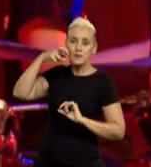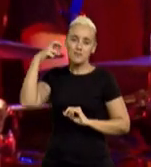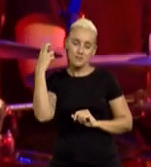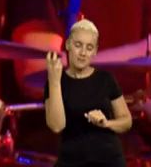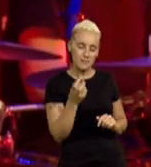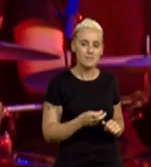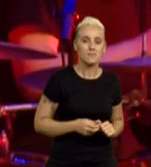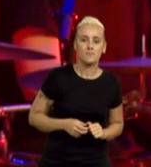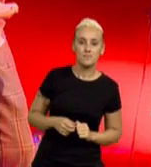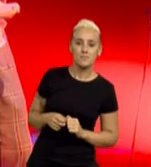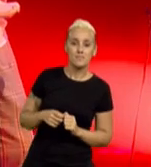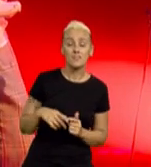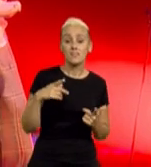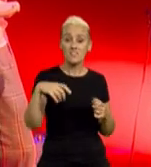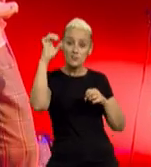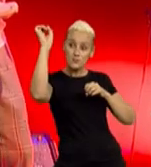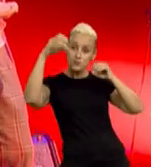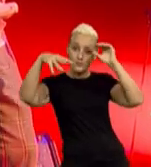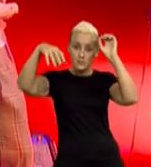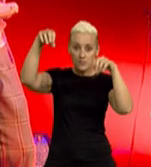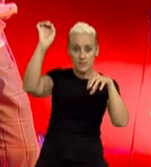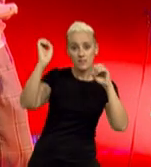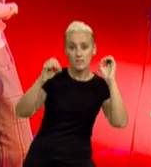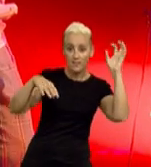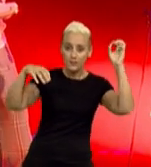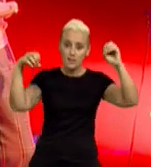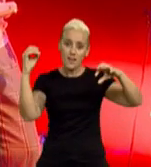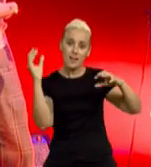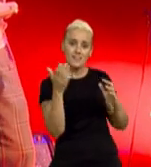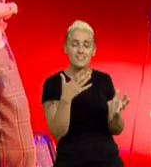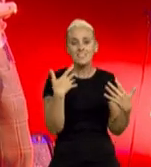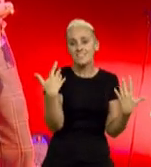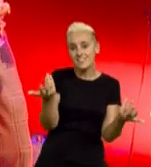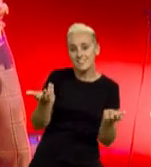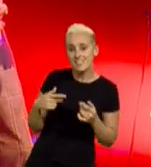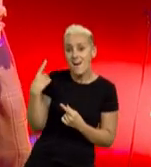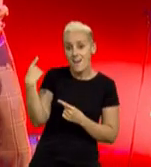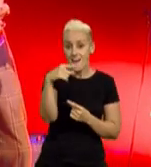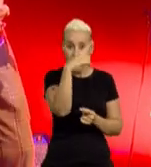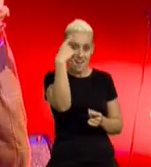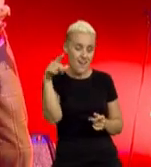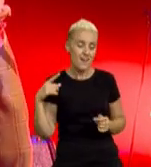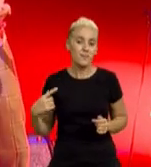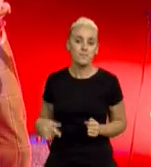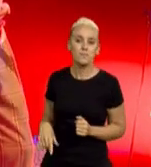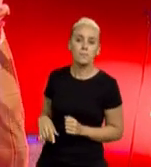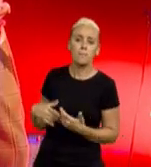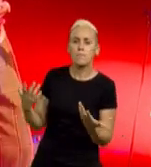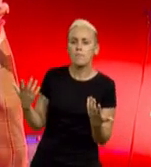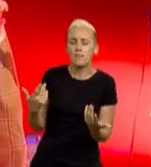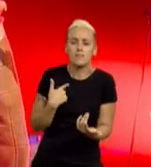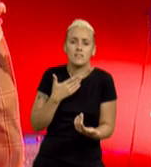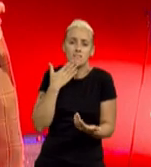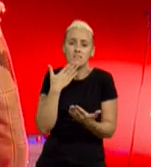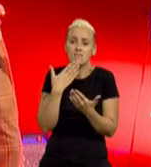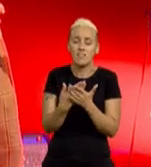stars that lights a sweet moon in your eyes and cries for